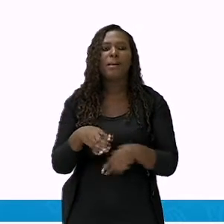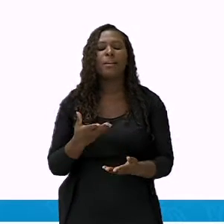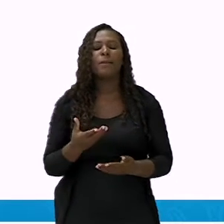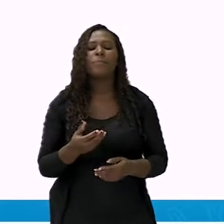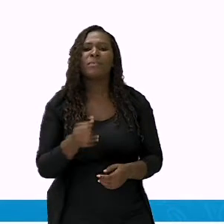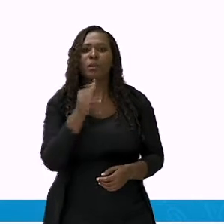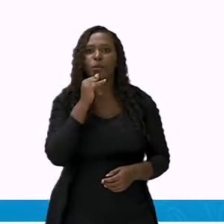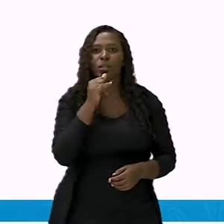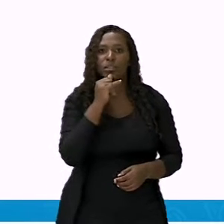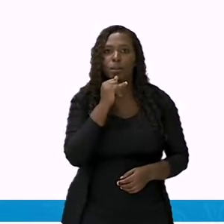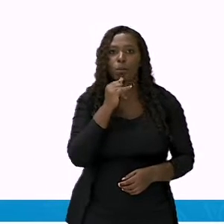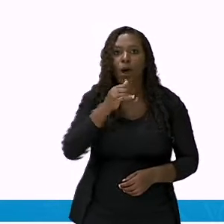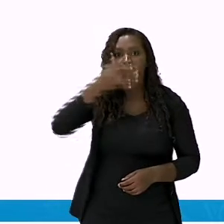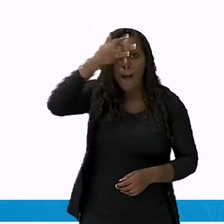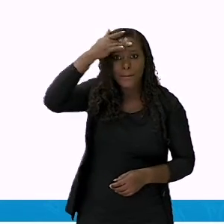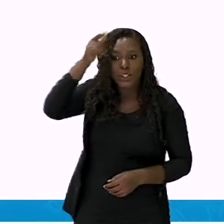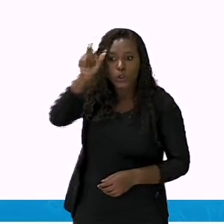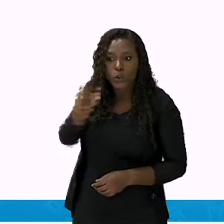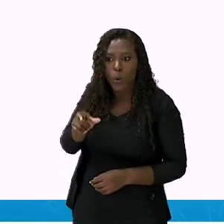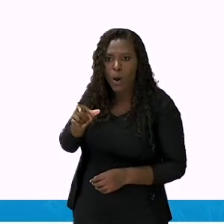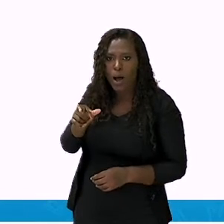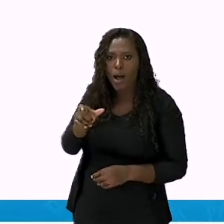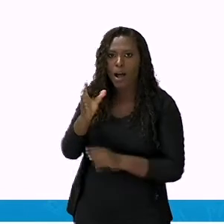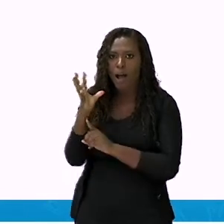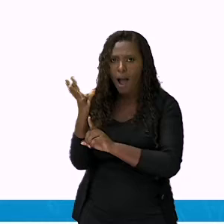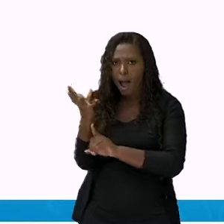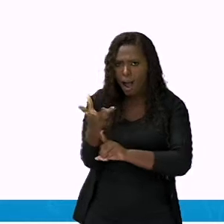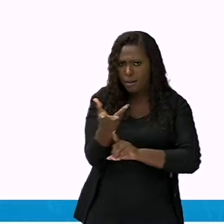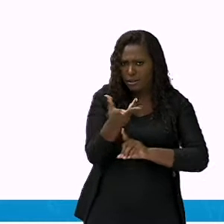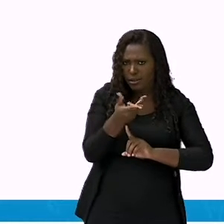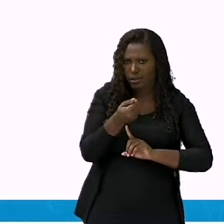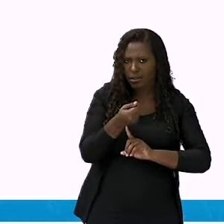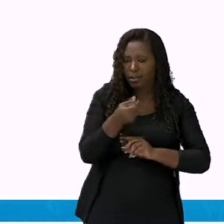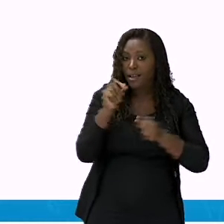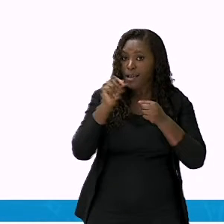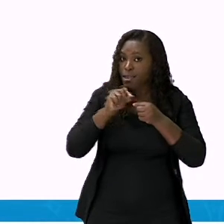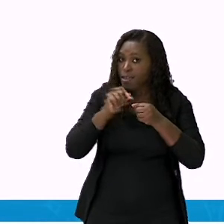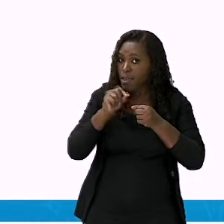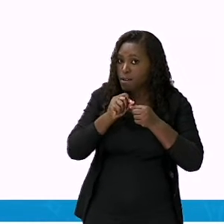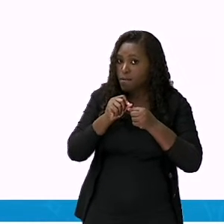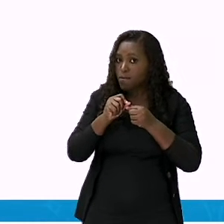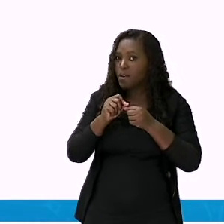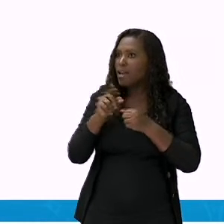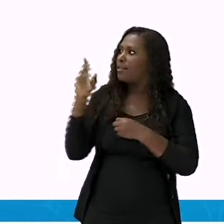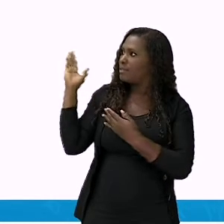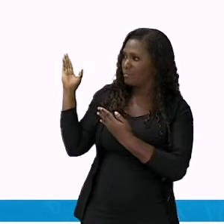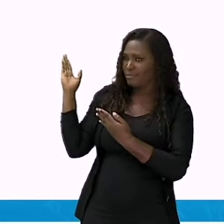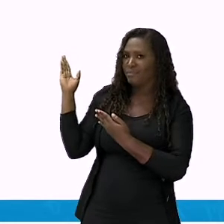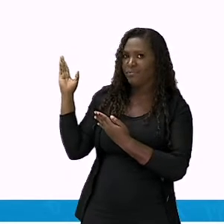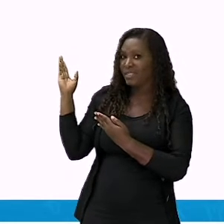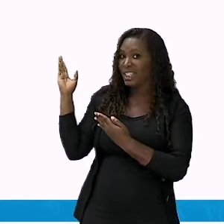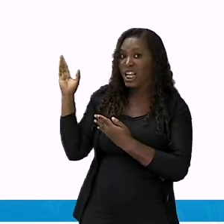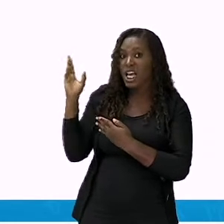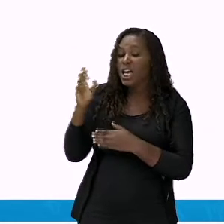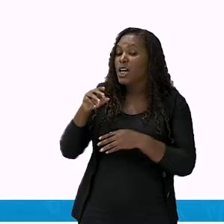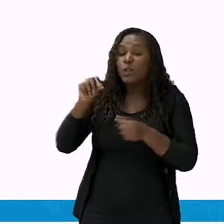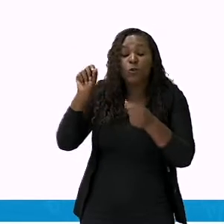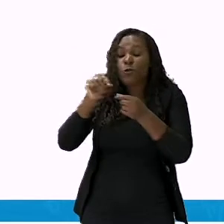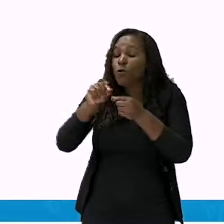outro exatamente igual. Tem muitos que são parecidos, da mesma coleção, do mesmo